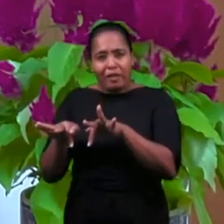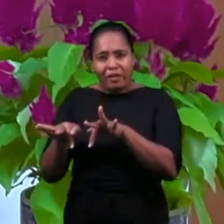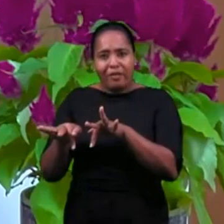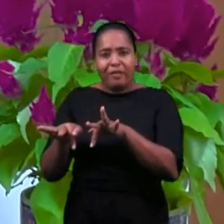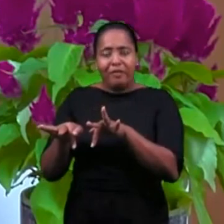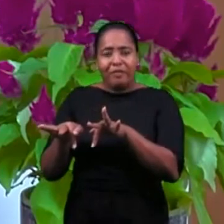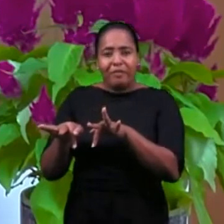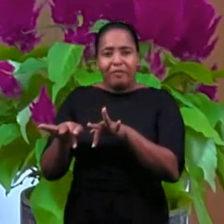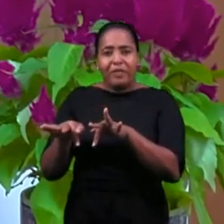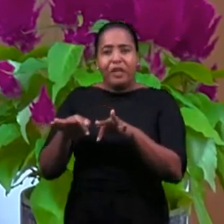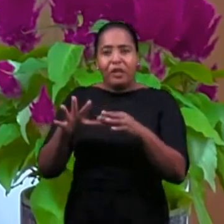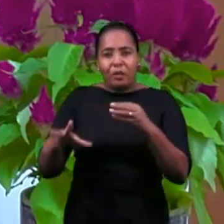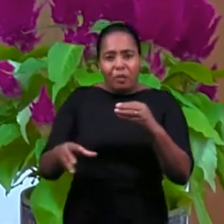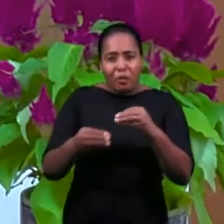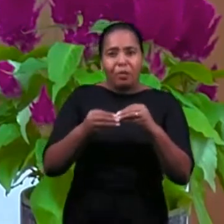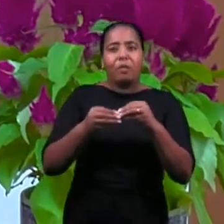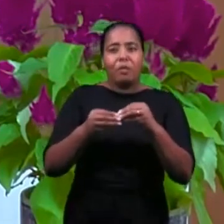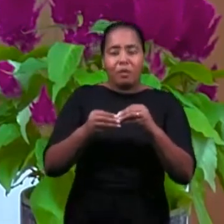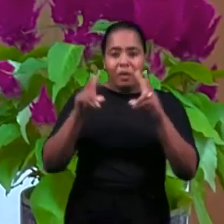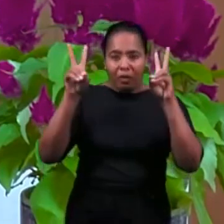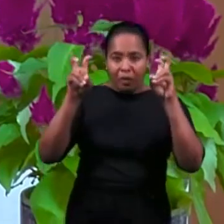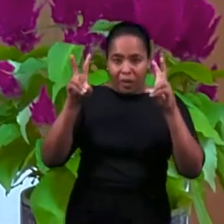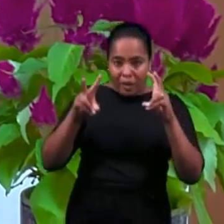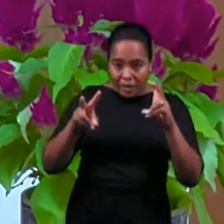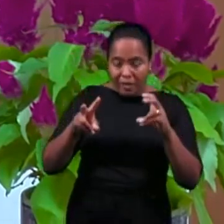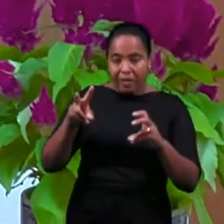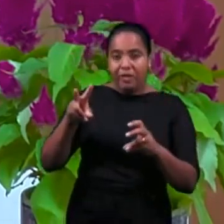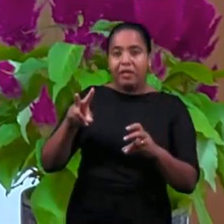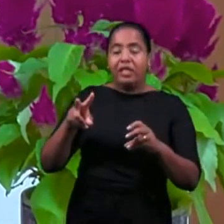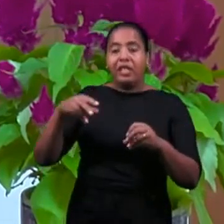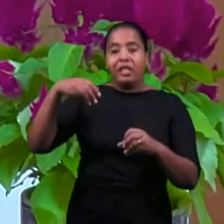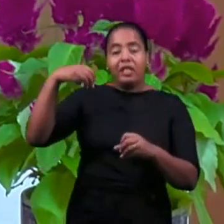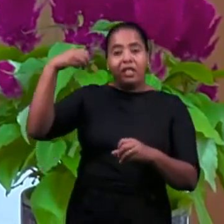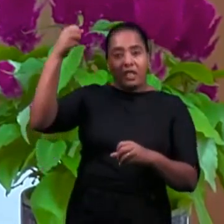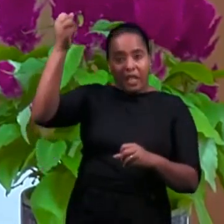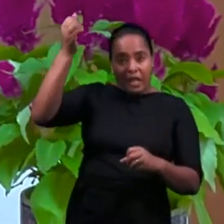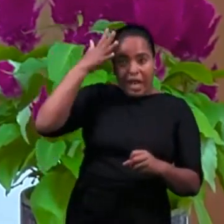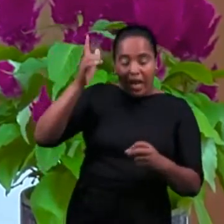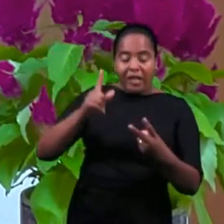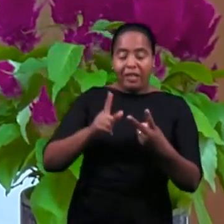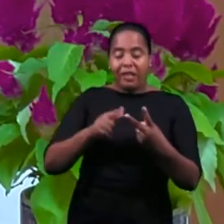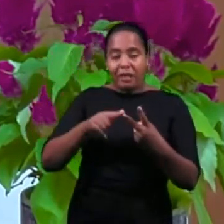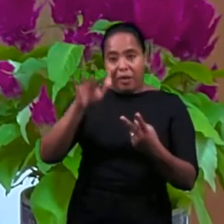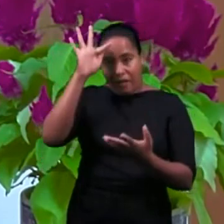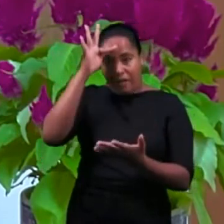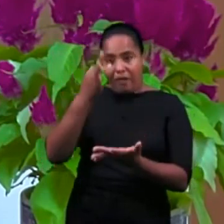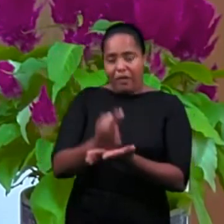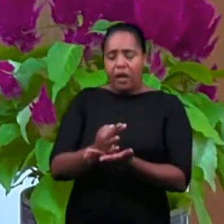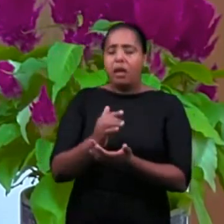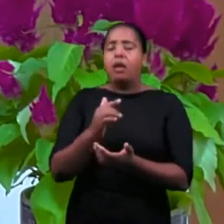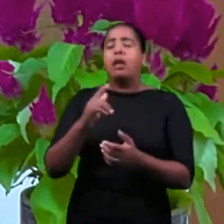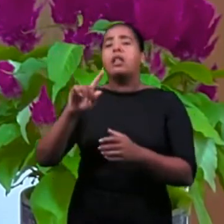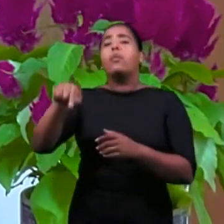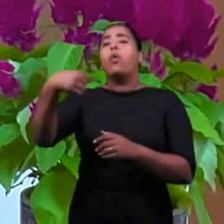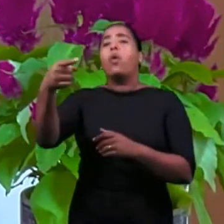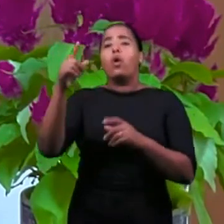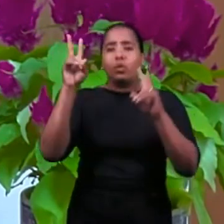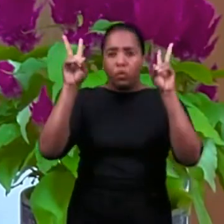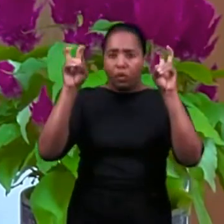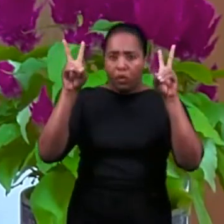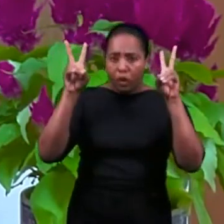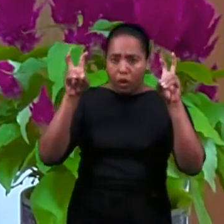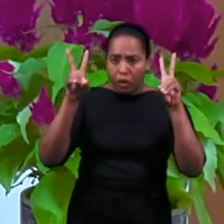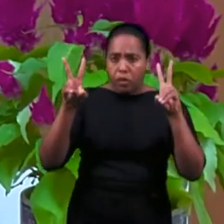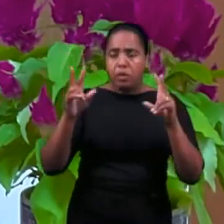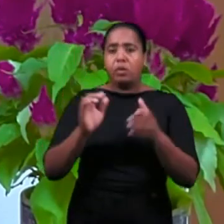estamos complementando o assunto sobre graça e fé. E depois vamos entrar sobre outros assuntos e teremos assim renovados